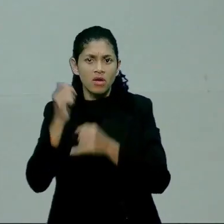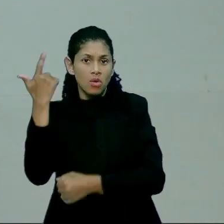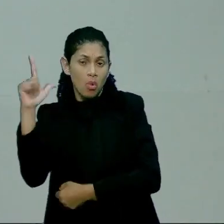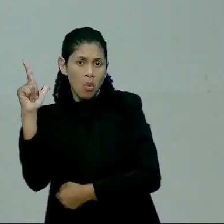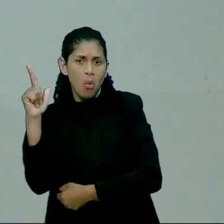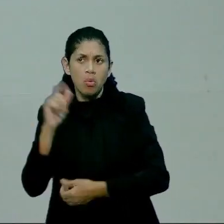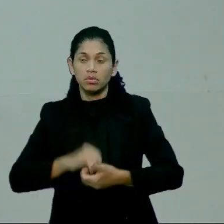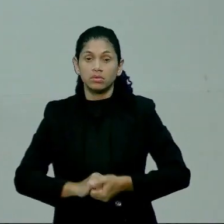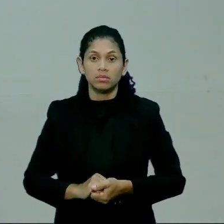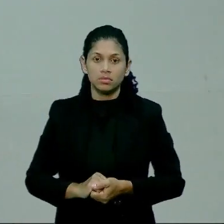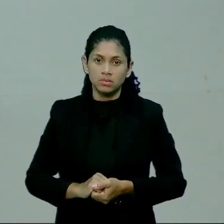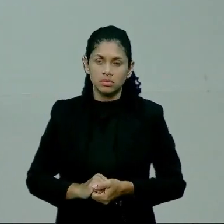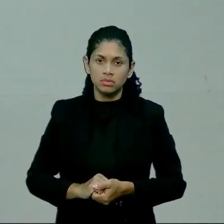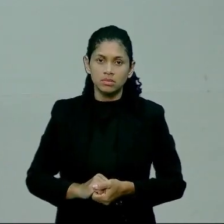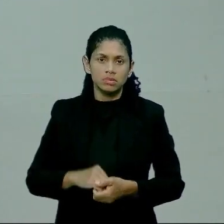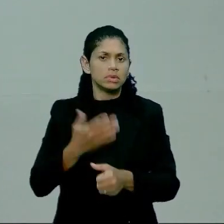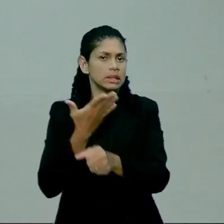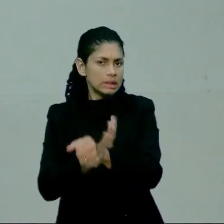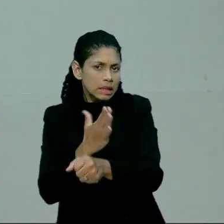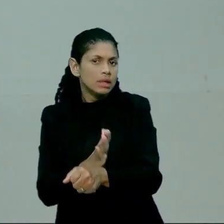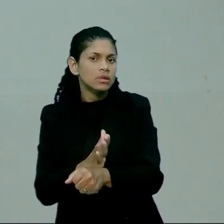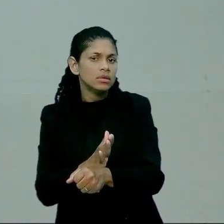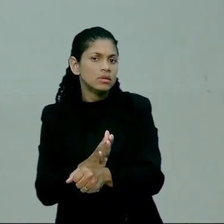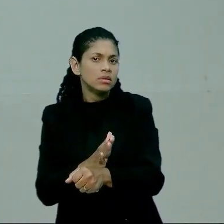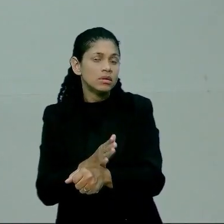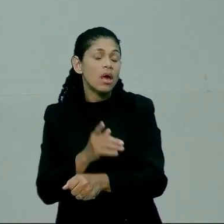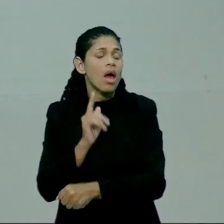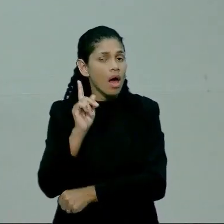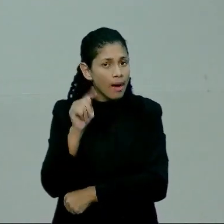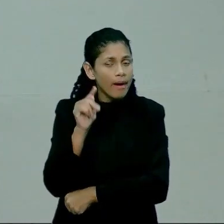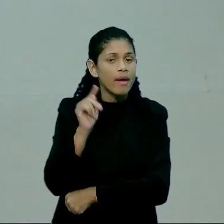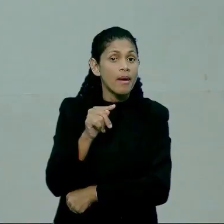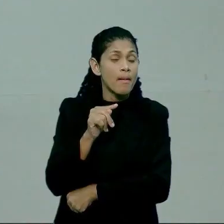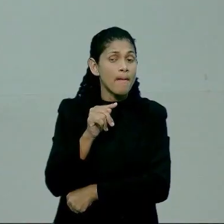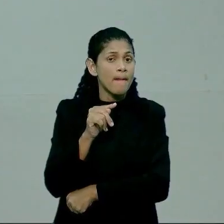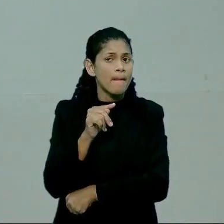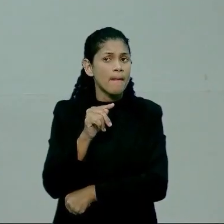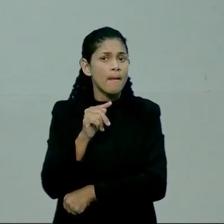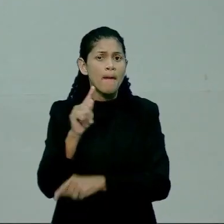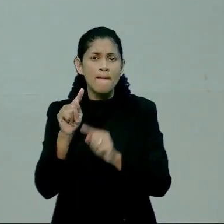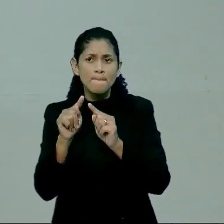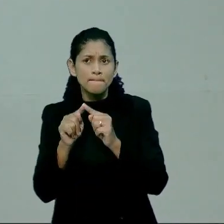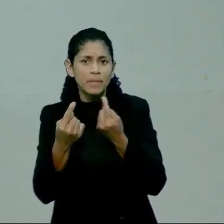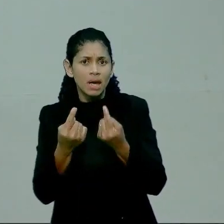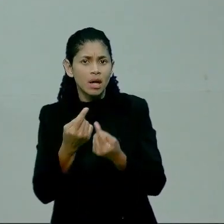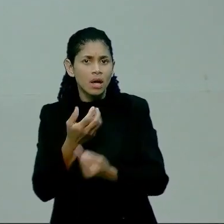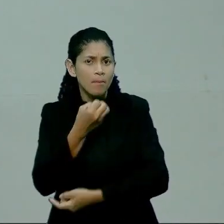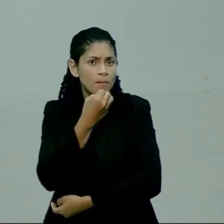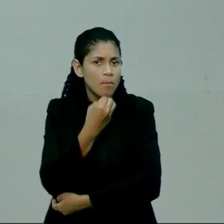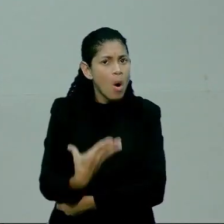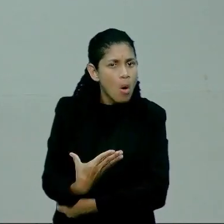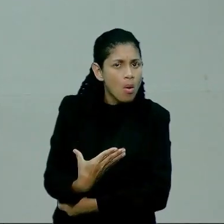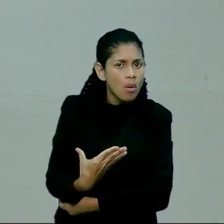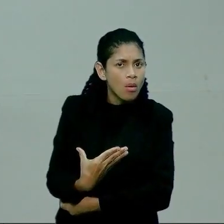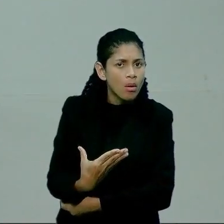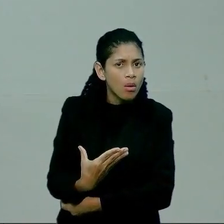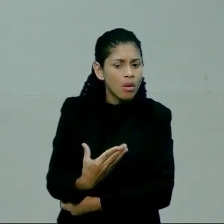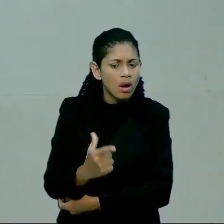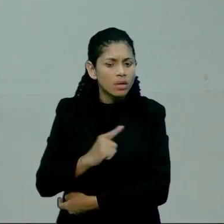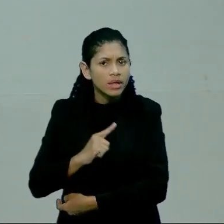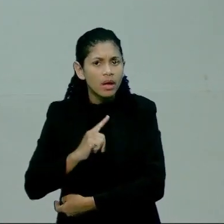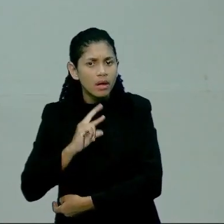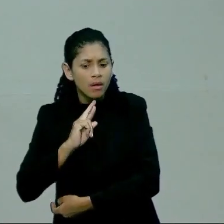treino? É um treino. É eficaz? Na medida do seu direcionamento, na medida do corpo que